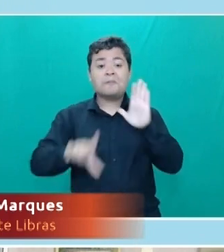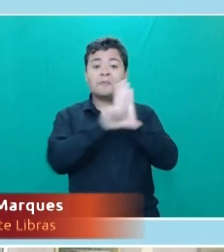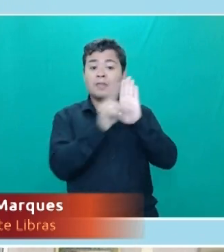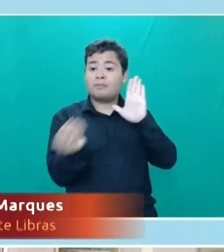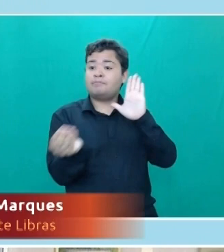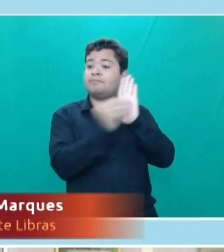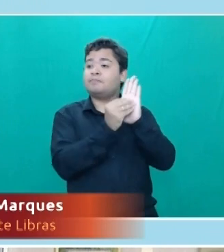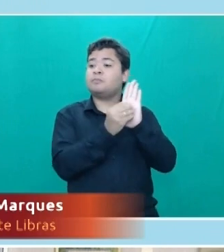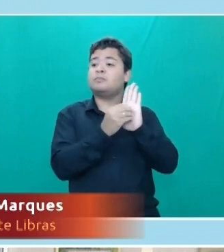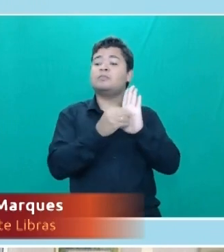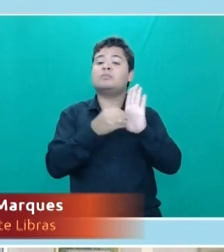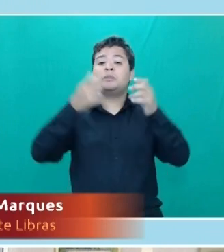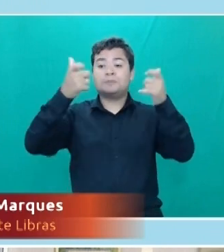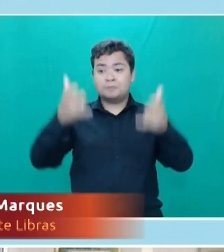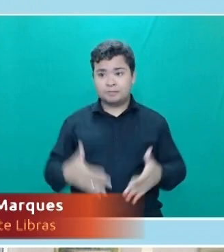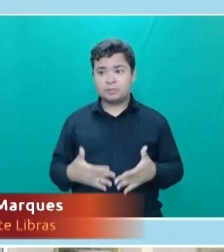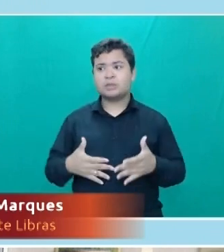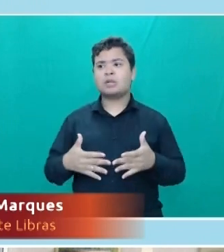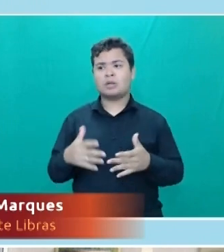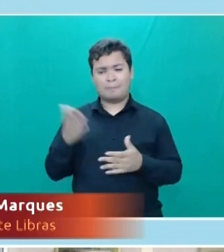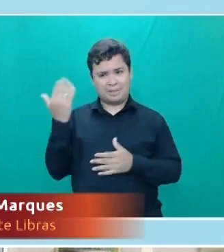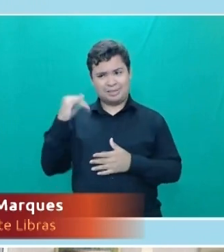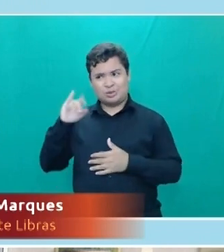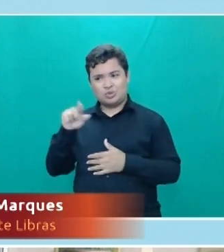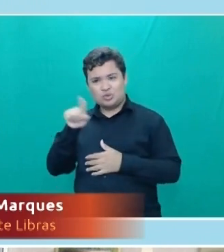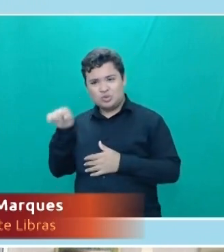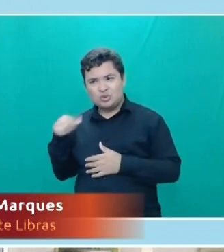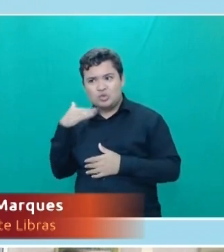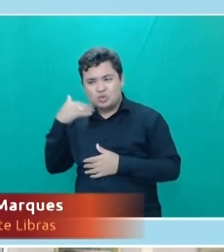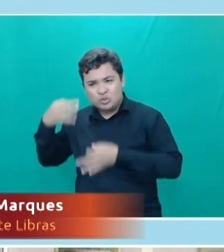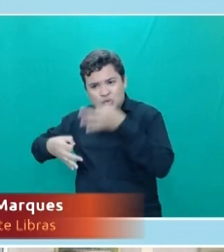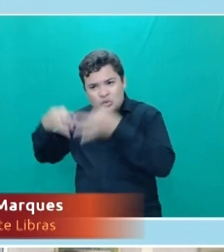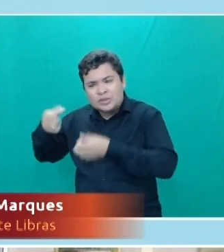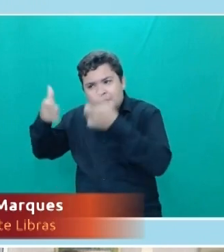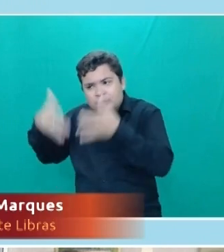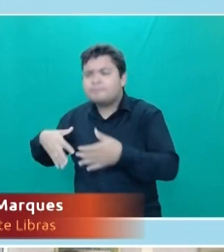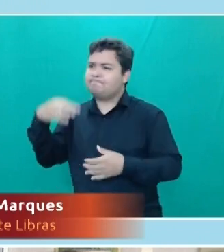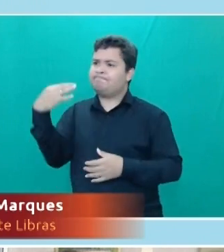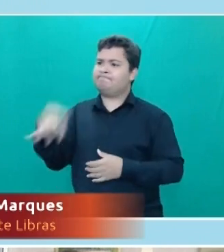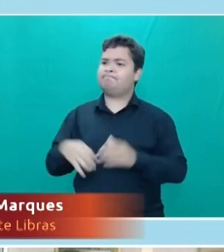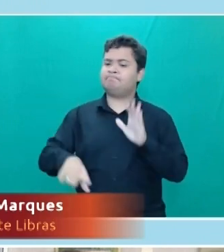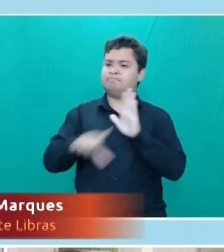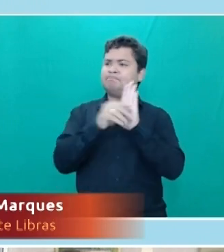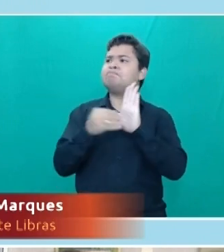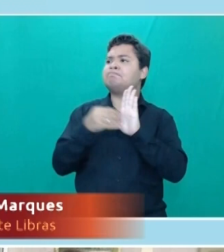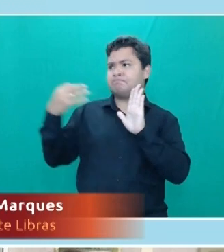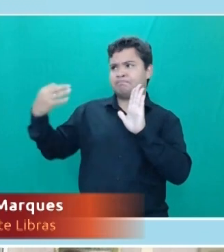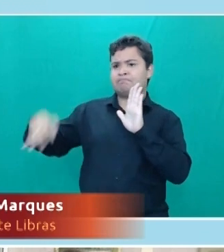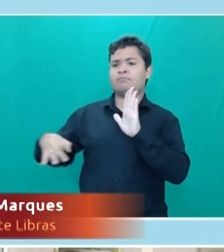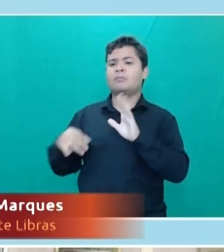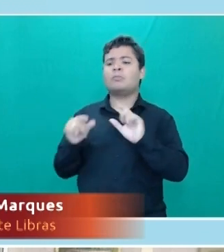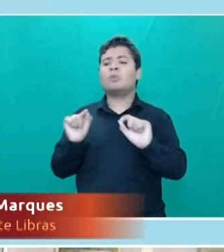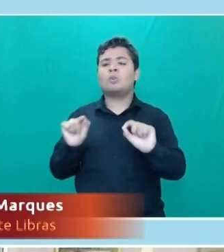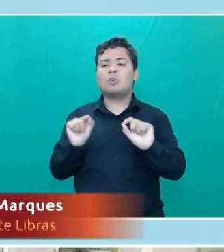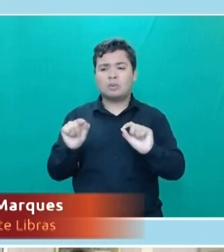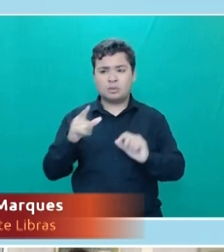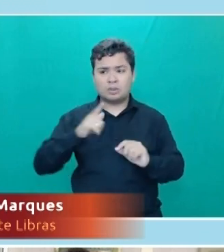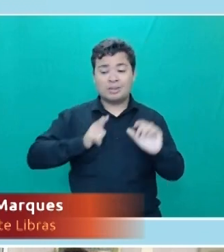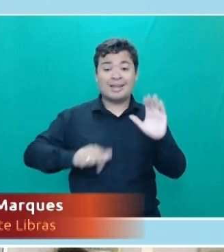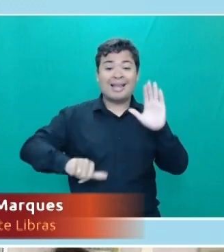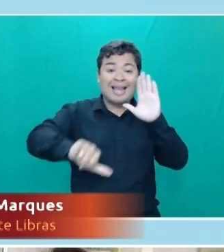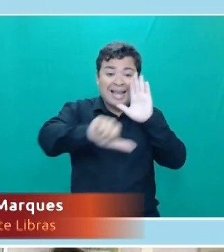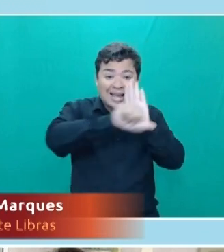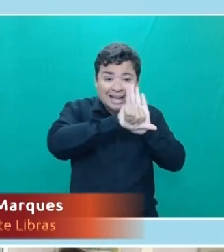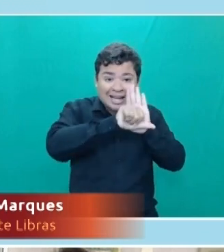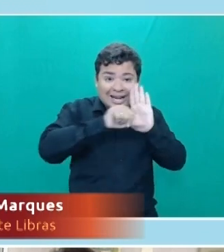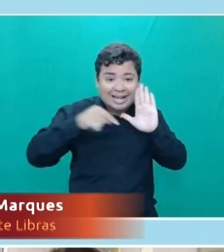fez? Reafirmar o que esse juiz decidiu lá em 2020, de que, para interpretar a legislação dos crimes raciais, o